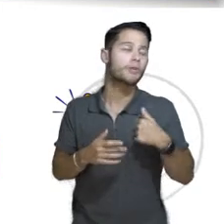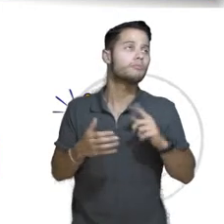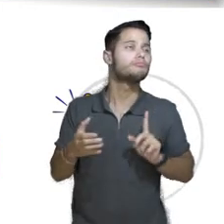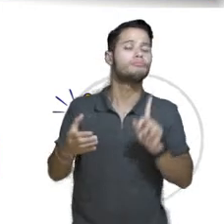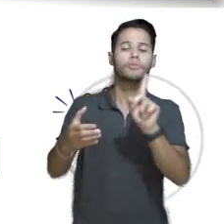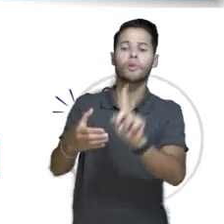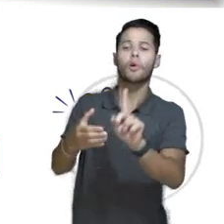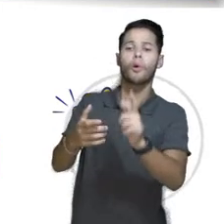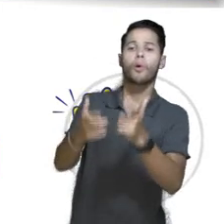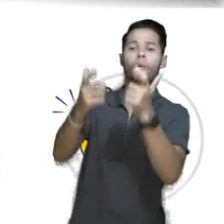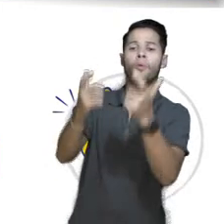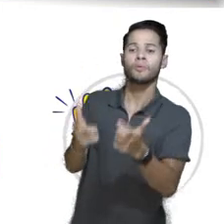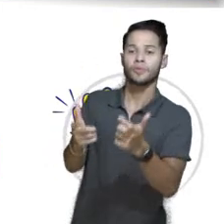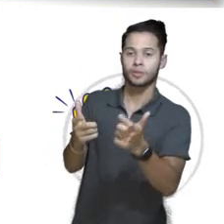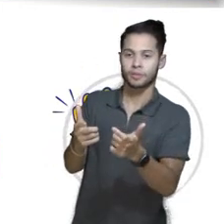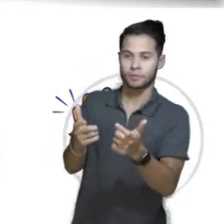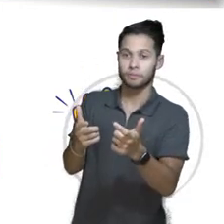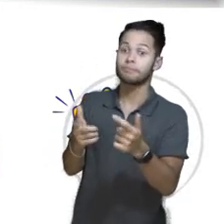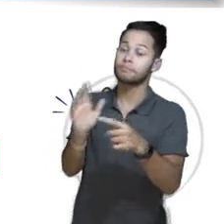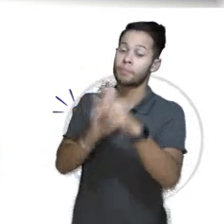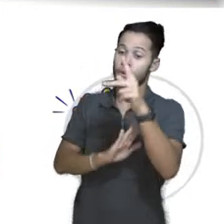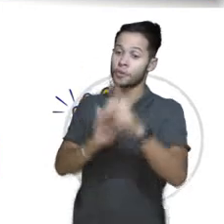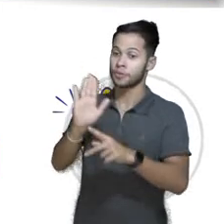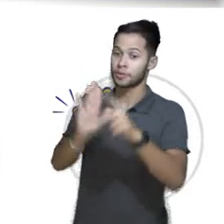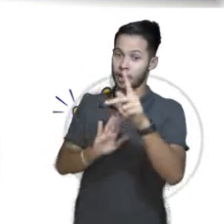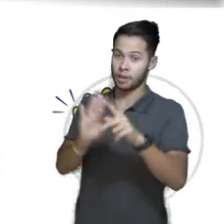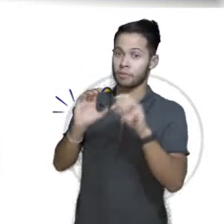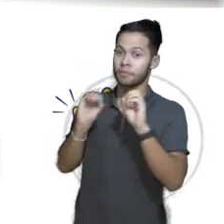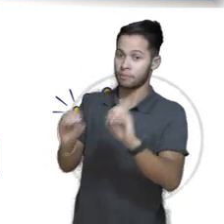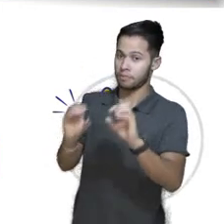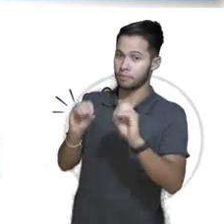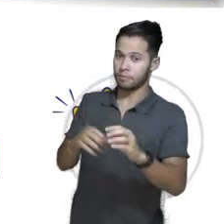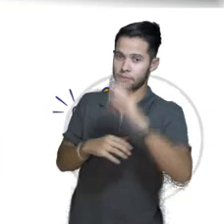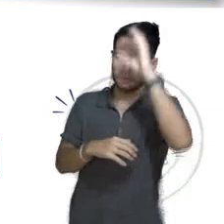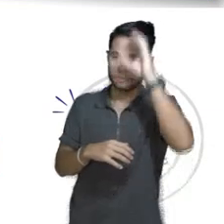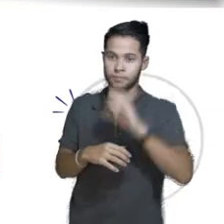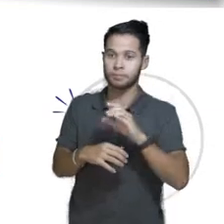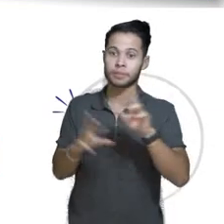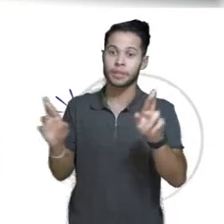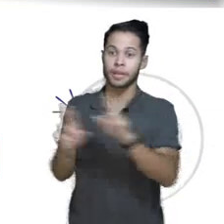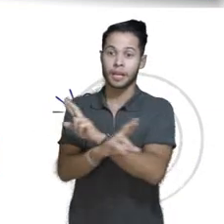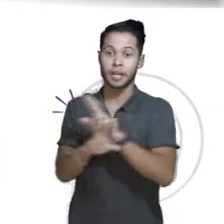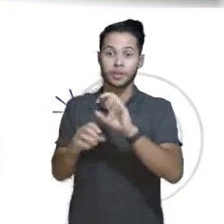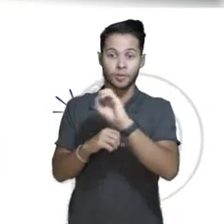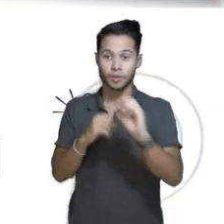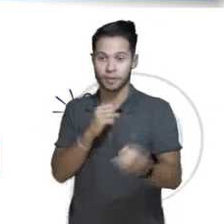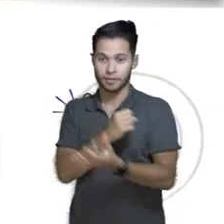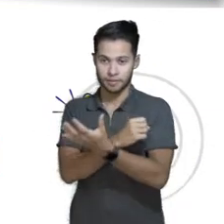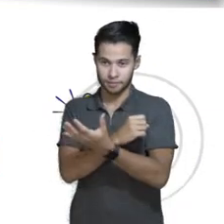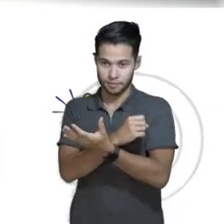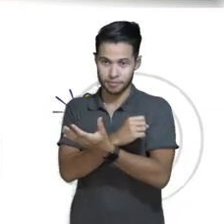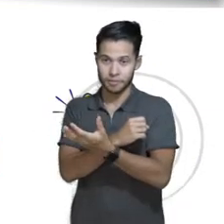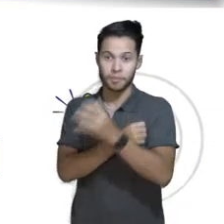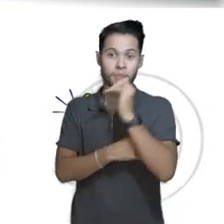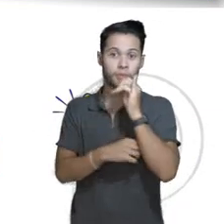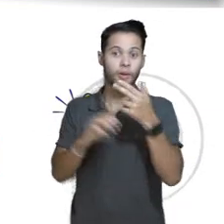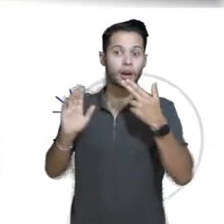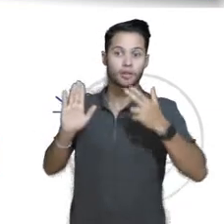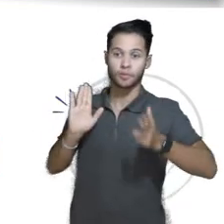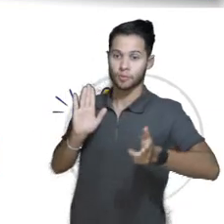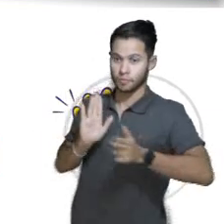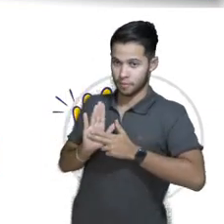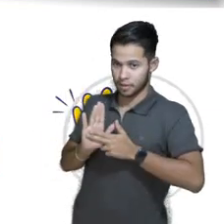metando num projeto educando cidadãos o que você tem a ver com a corrupção ele assumiu ele